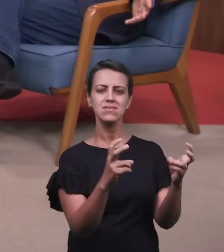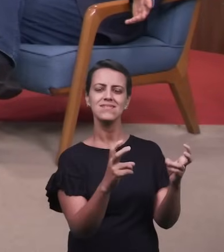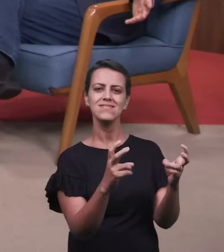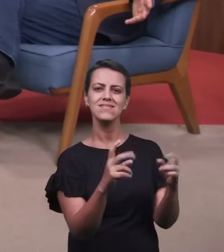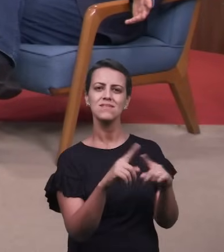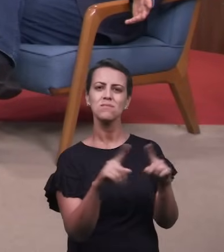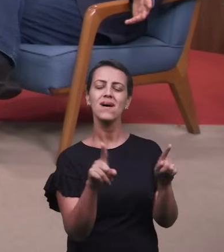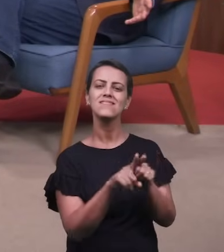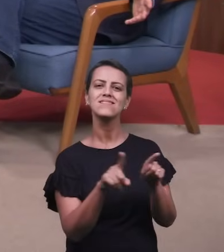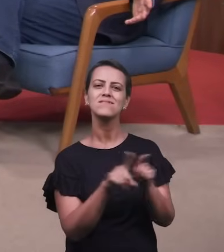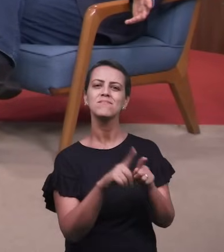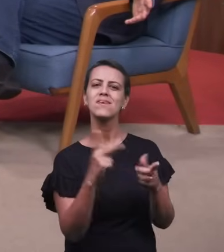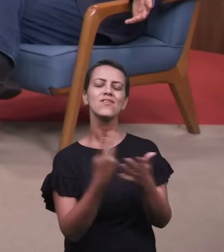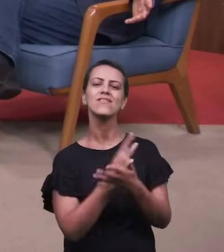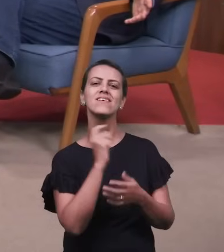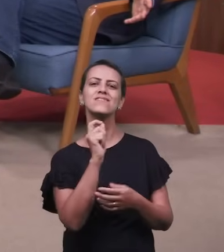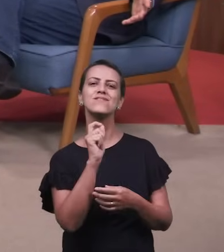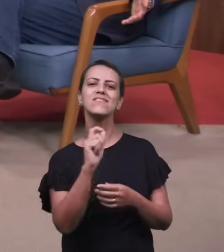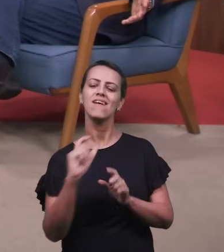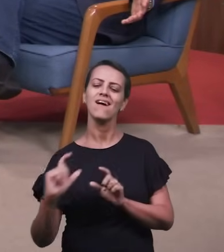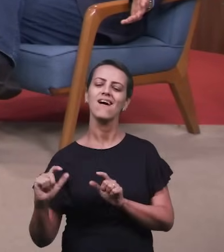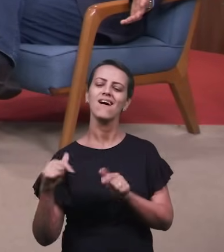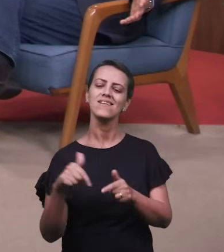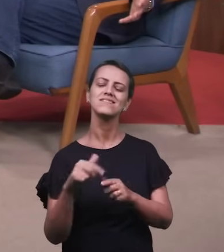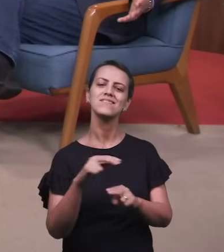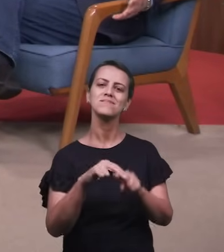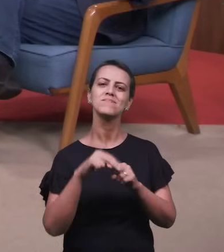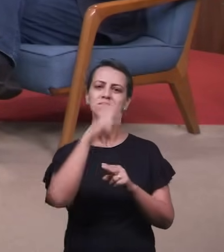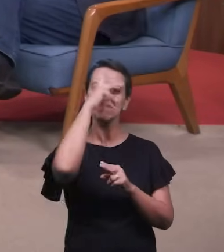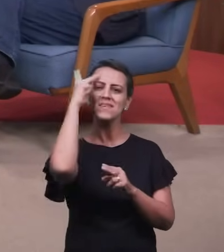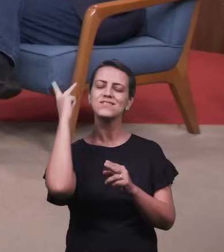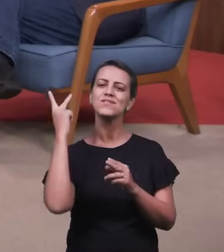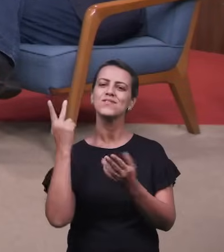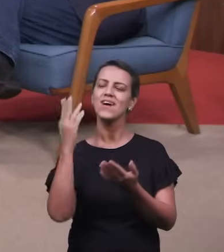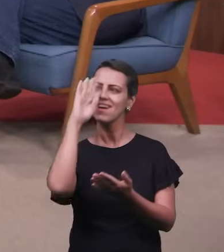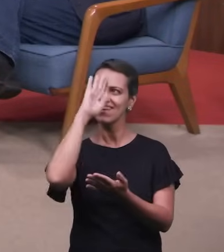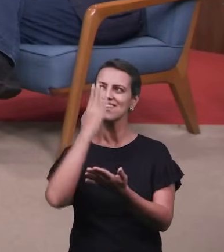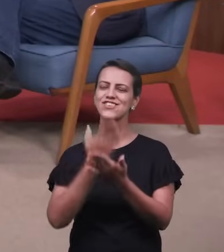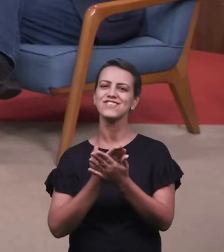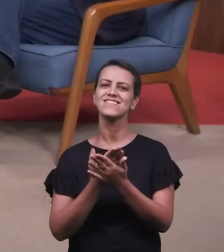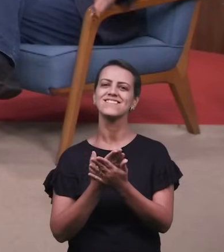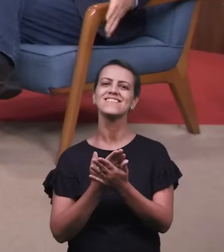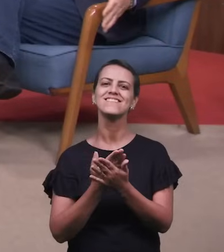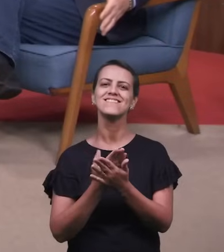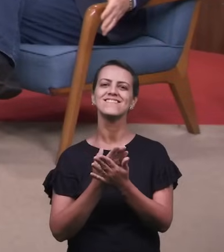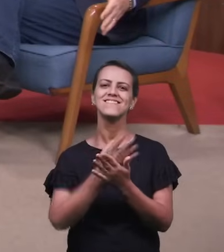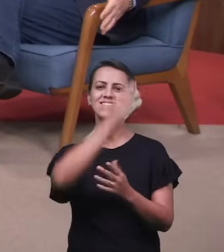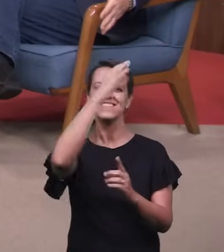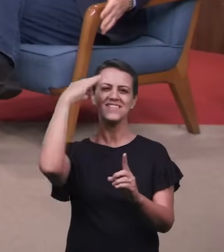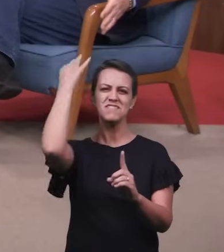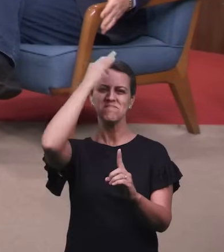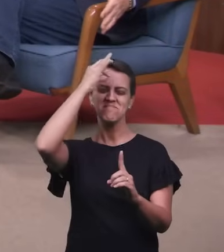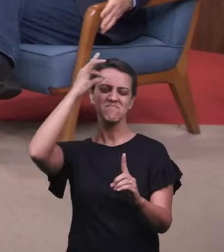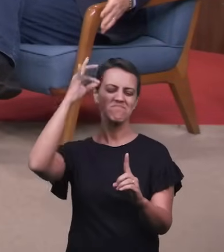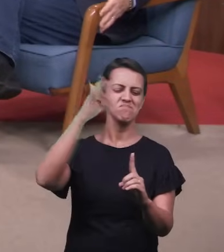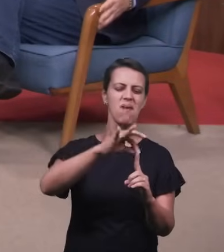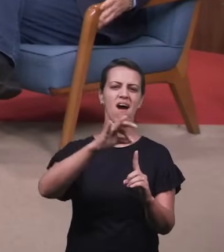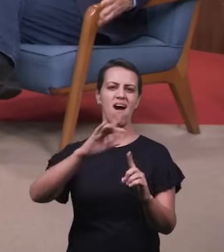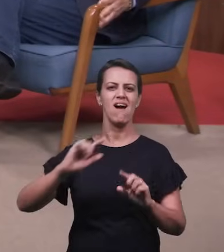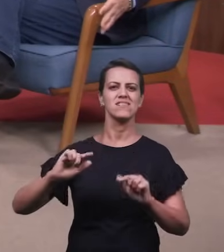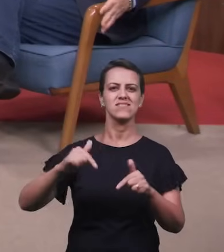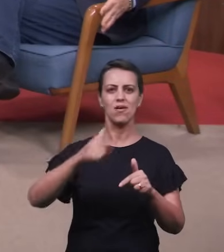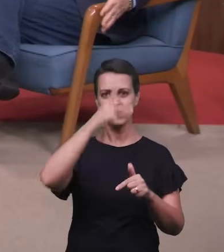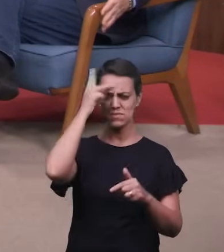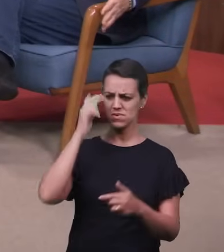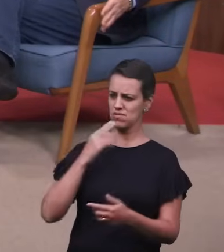os sinais que seguirão os que crerem, né? Quer dizer, aqueles que são fruto da ação do Espírito Santo direto sobre